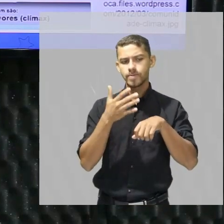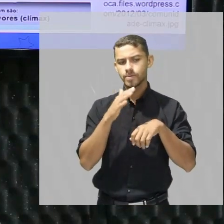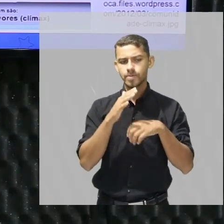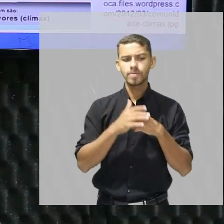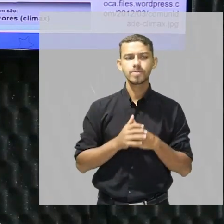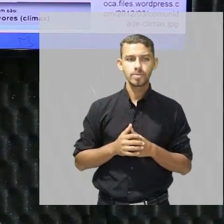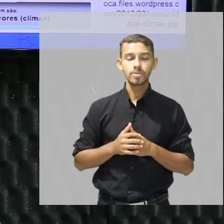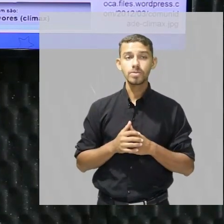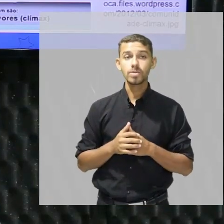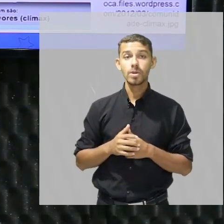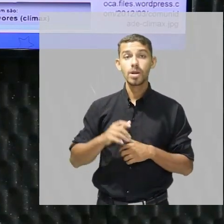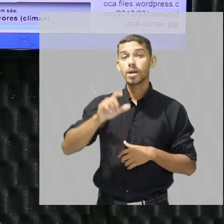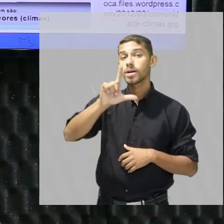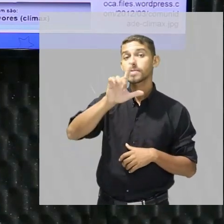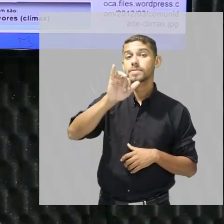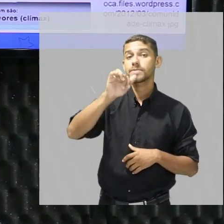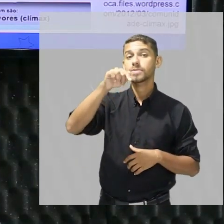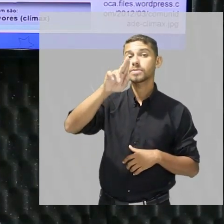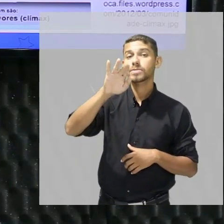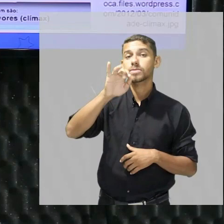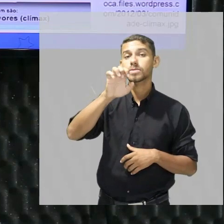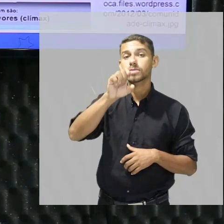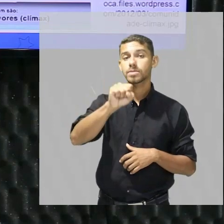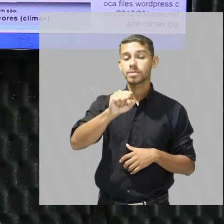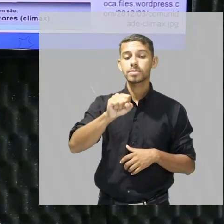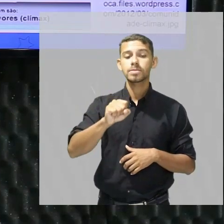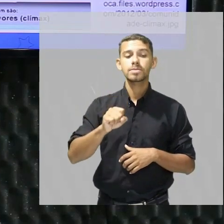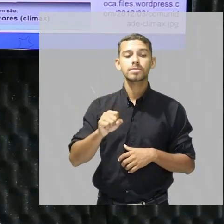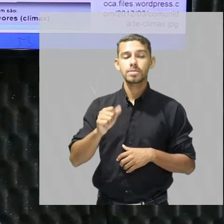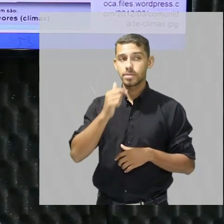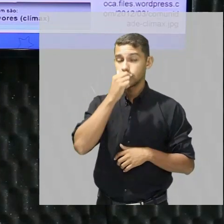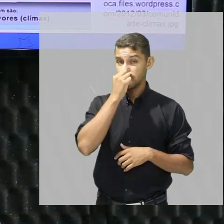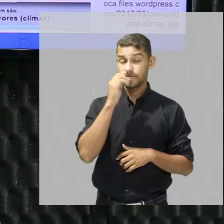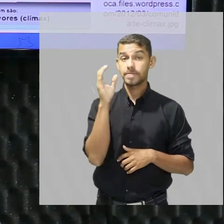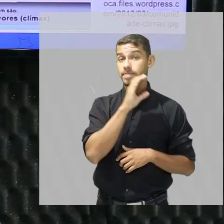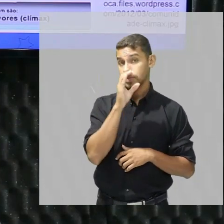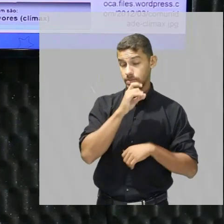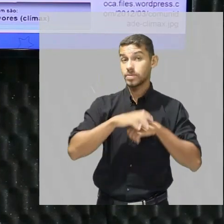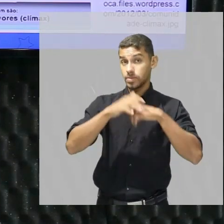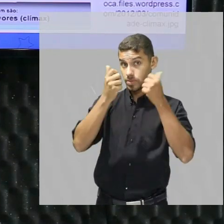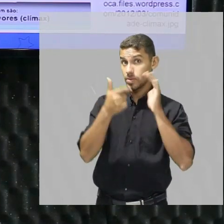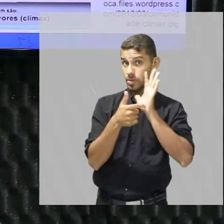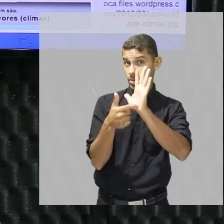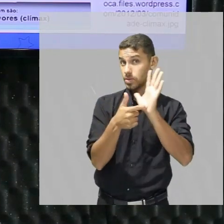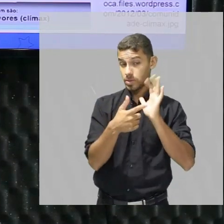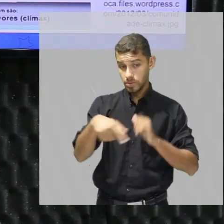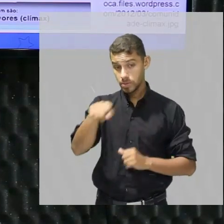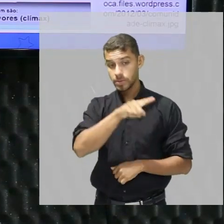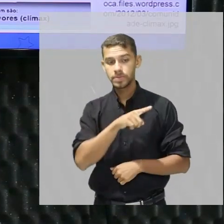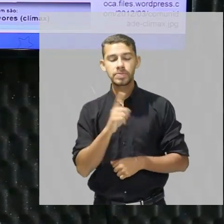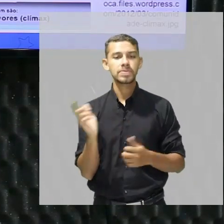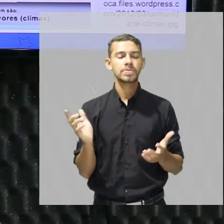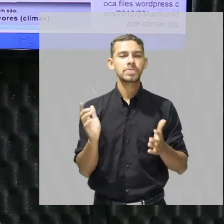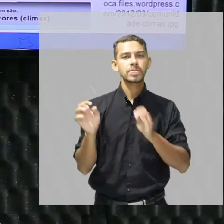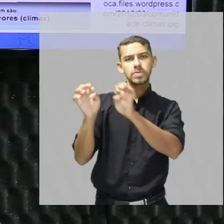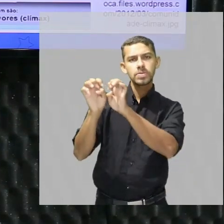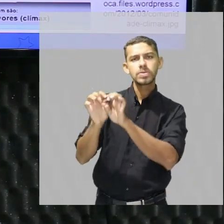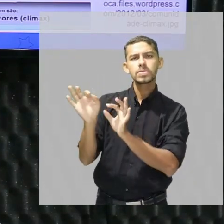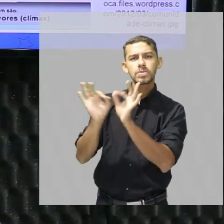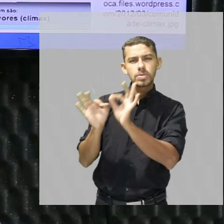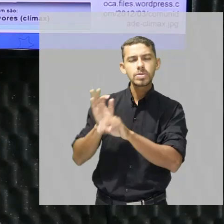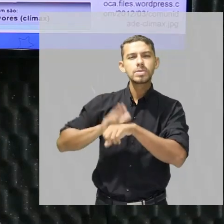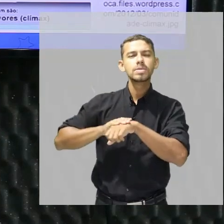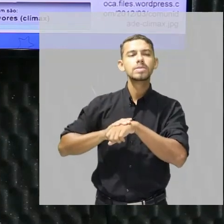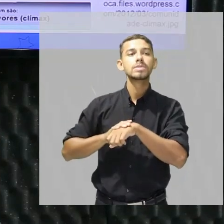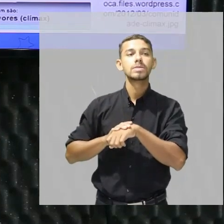Na verdade, são líquens, tá? Esses líquens, eu vou já mostrar para vocês, que são estruturas que